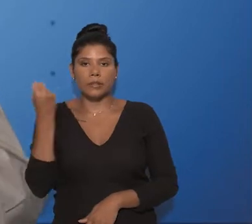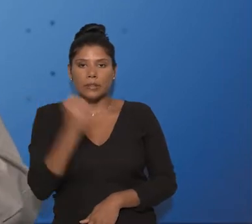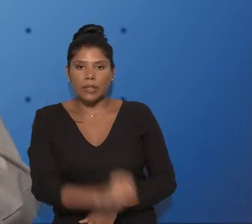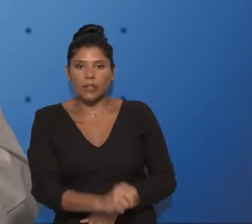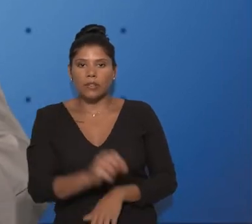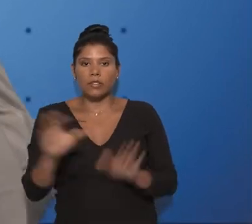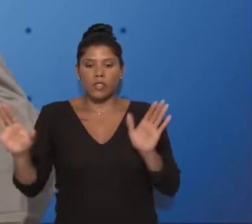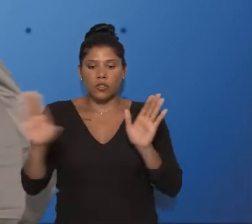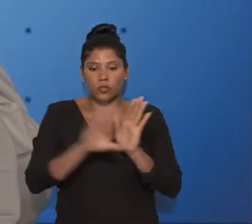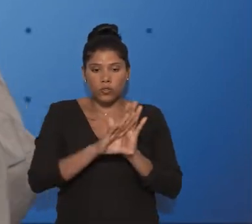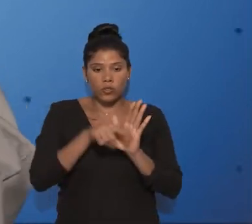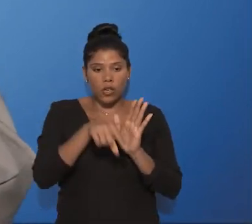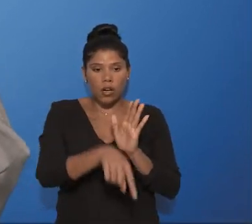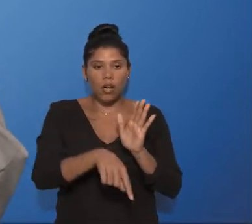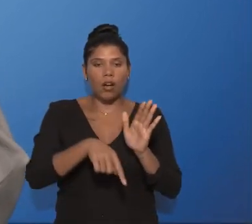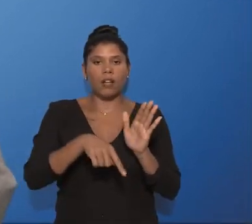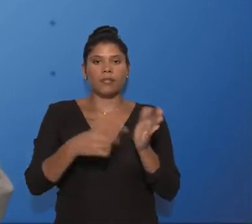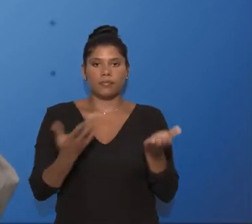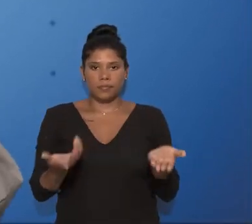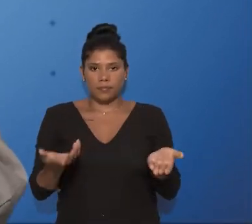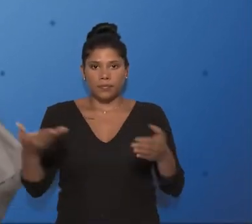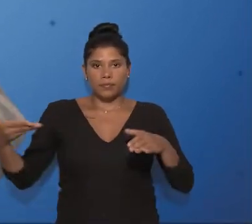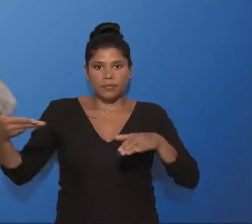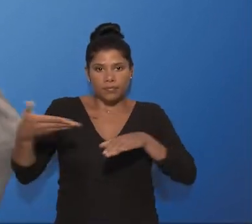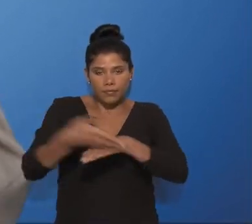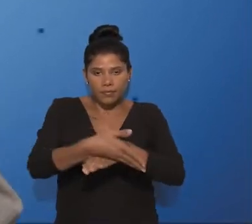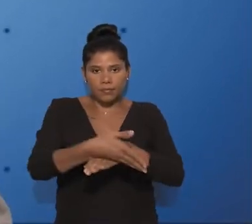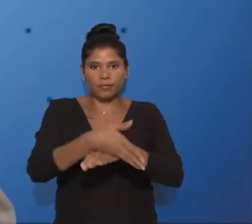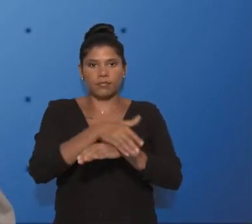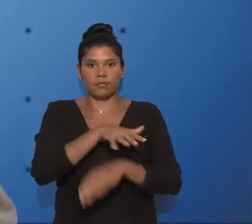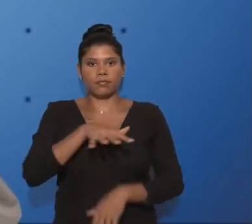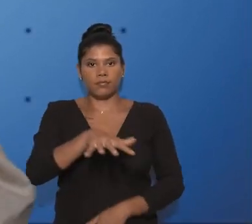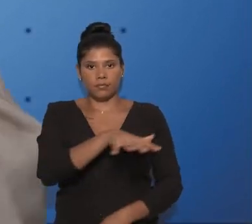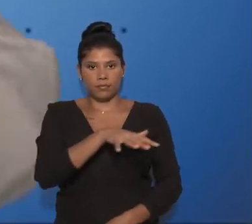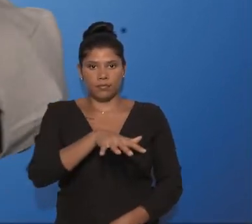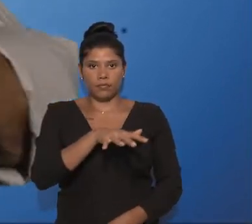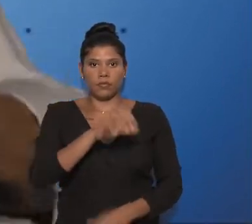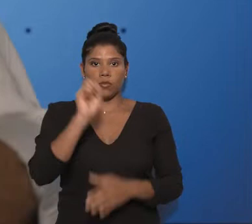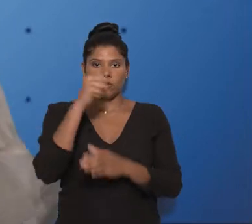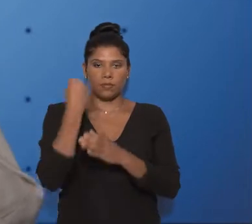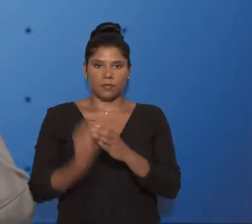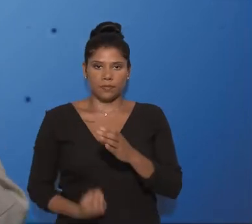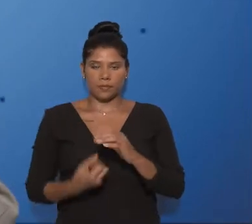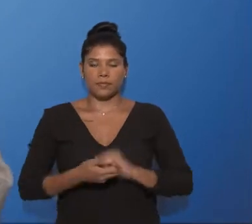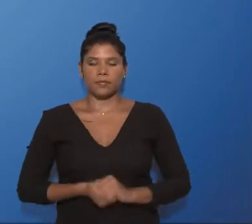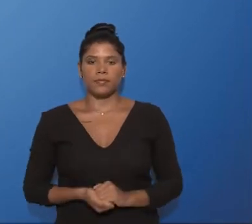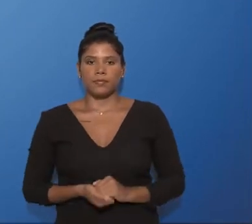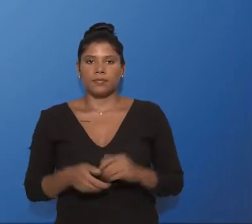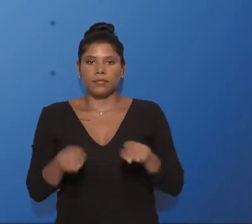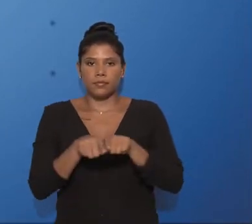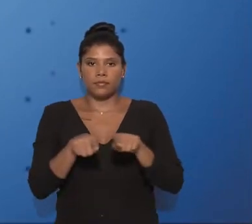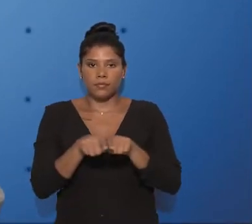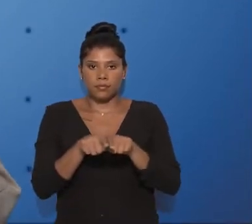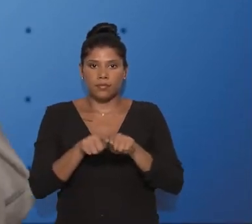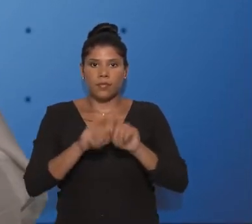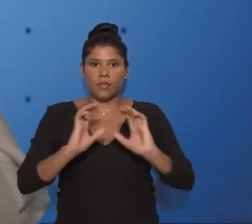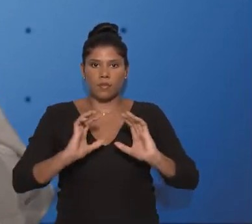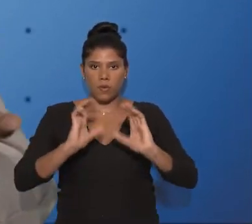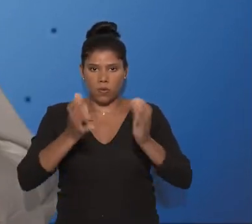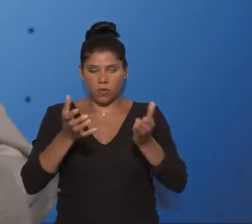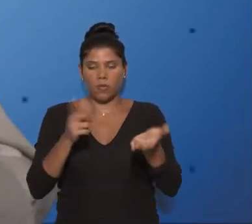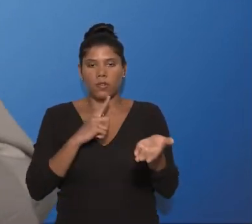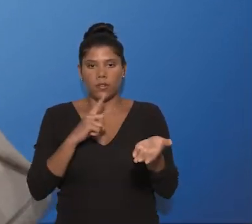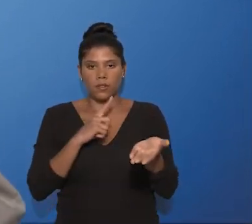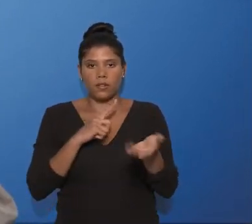defesa adversária, penetrar na área do garrafão, no basquete, dominar a quadra no voleibol. E assim,